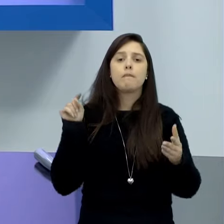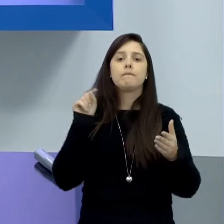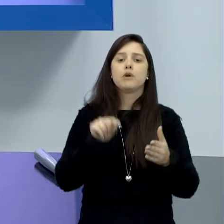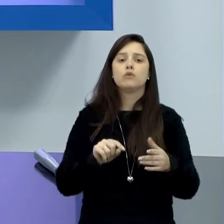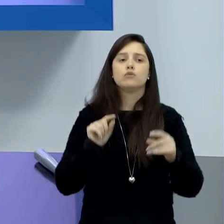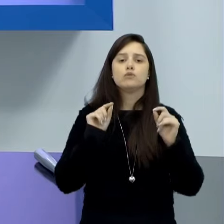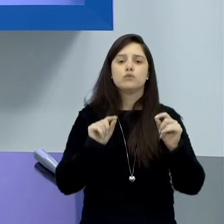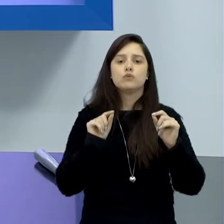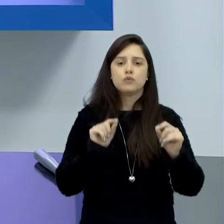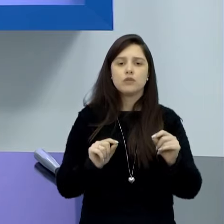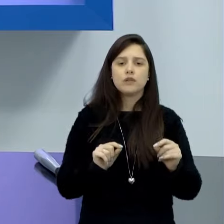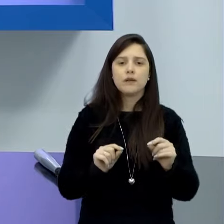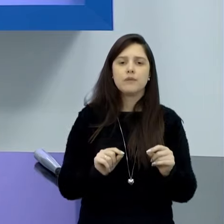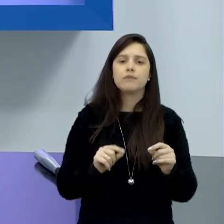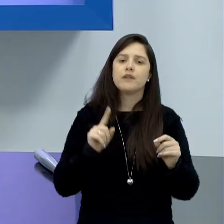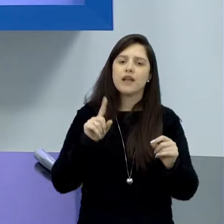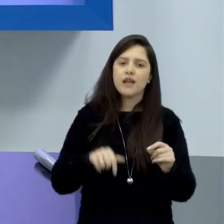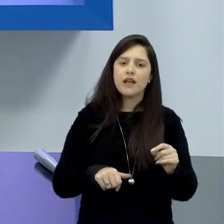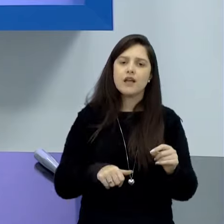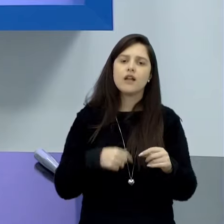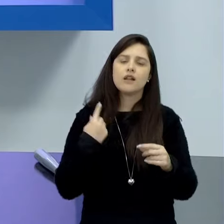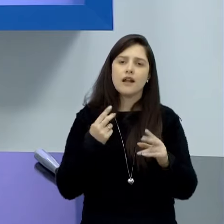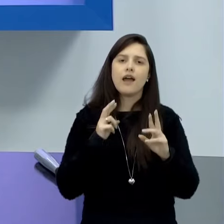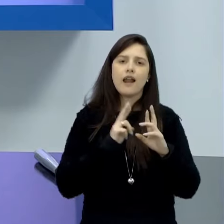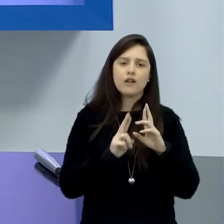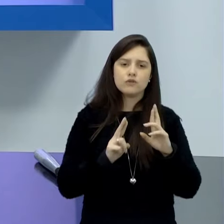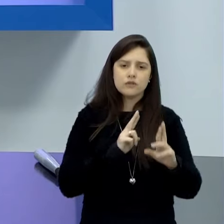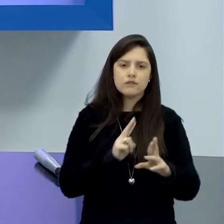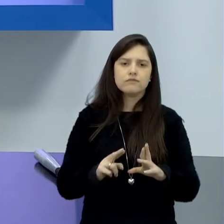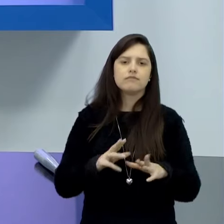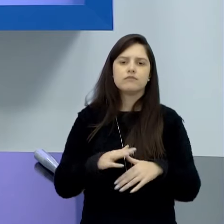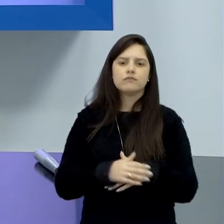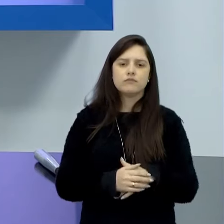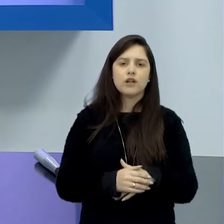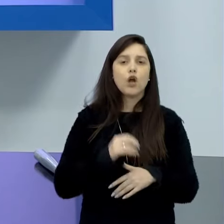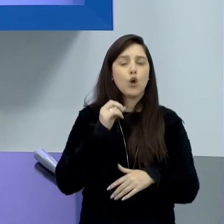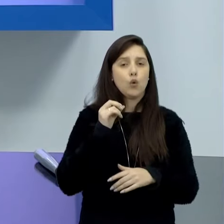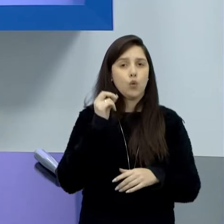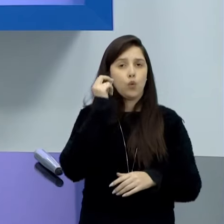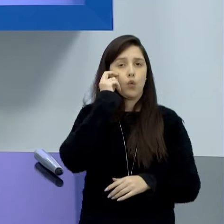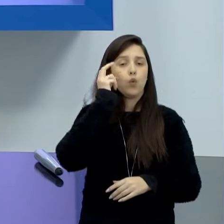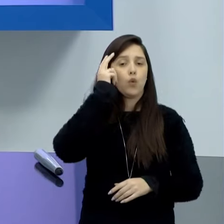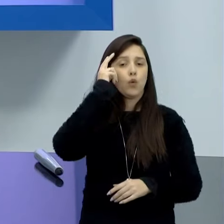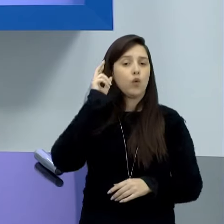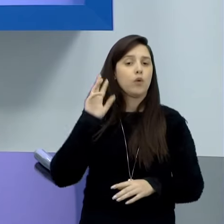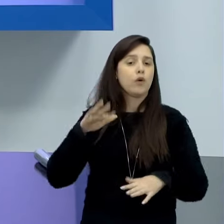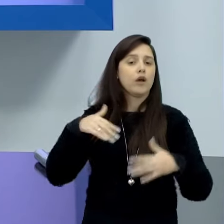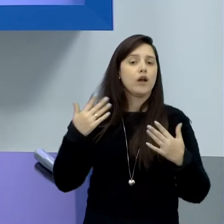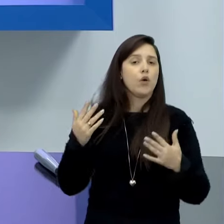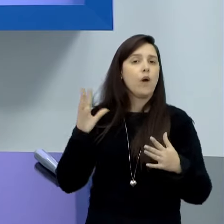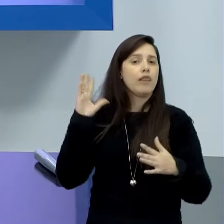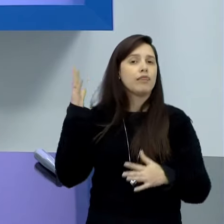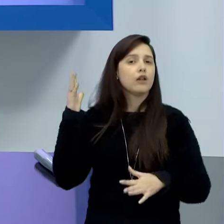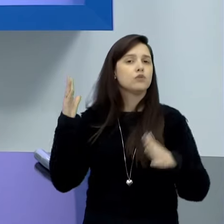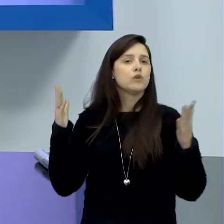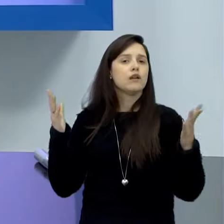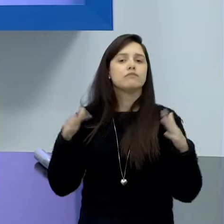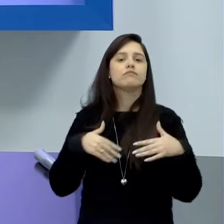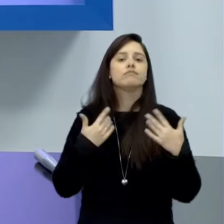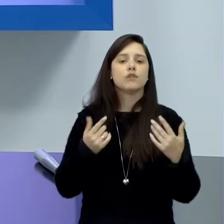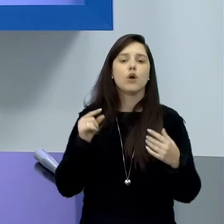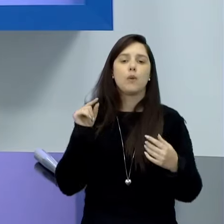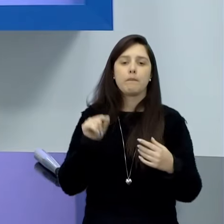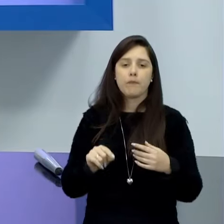né, está relacionado à cultura ou à natureza? Né? É um